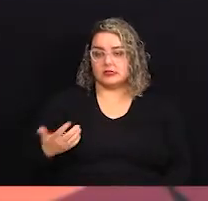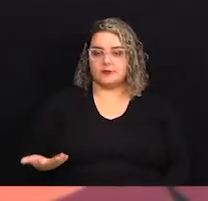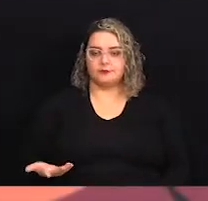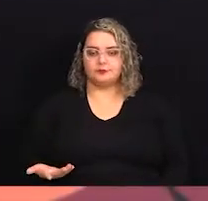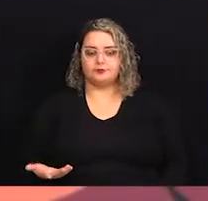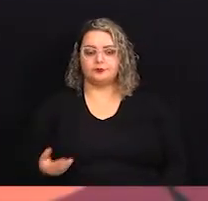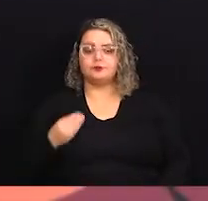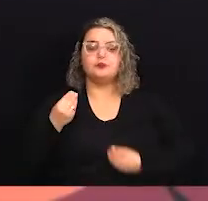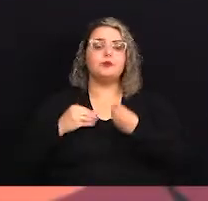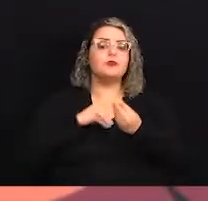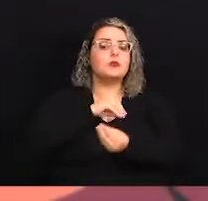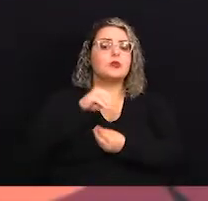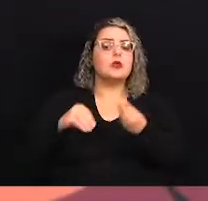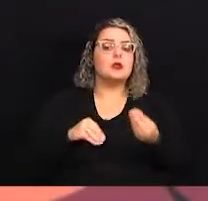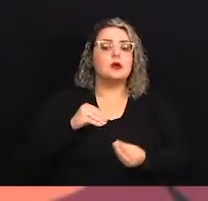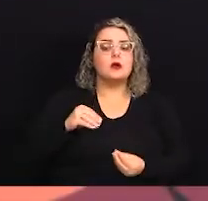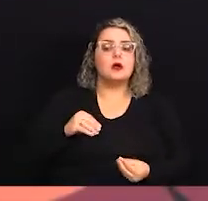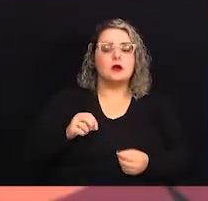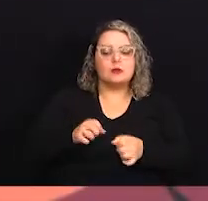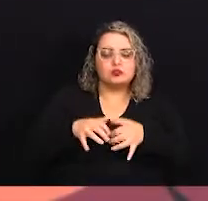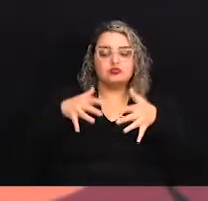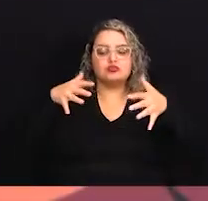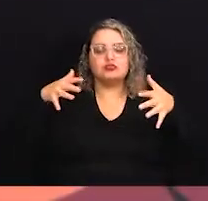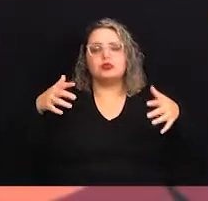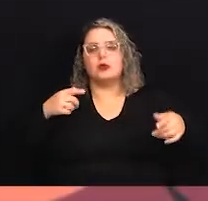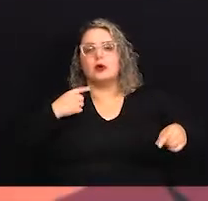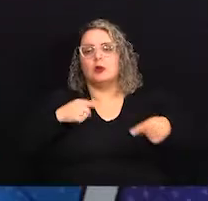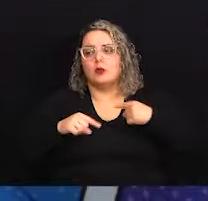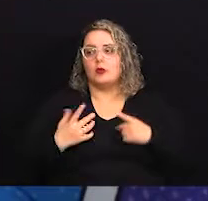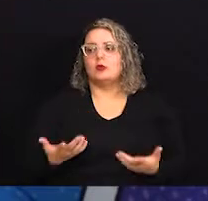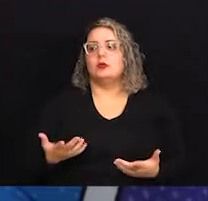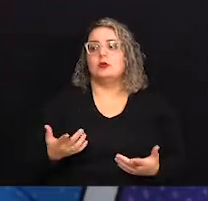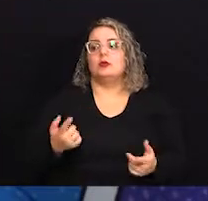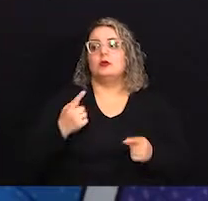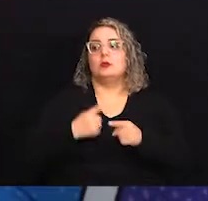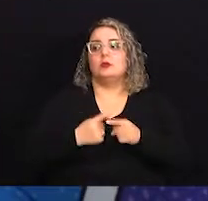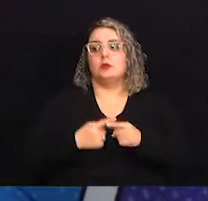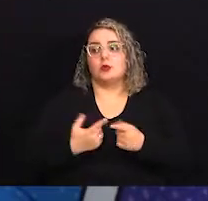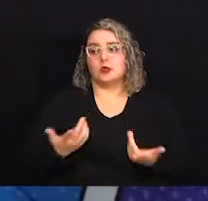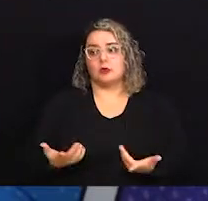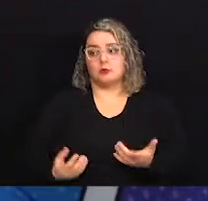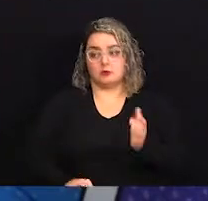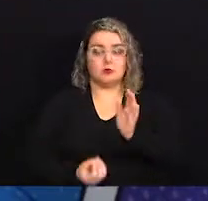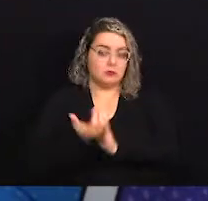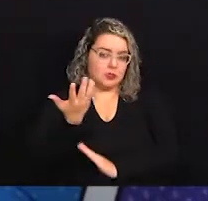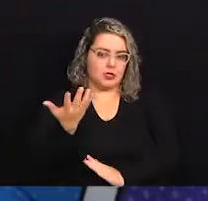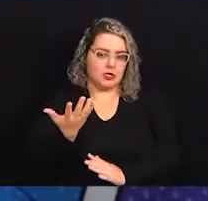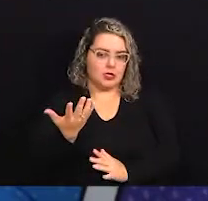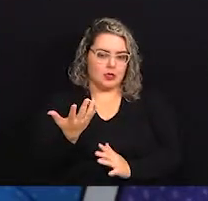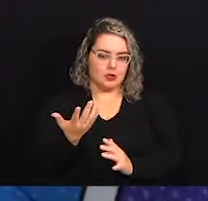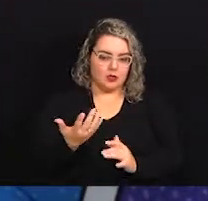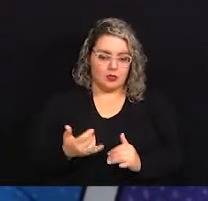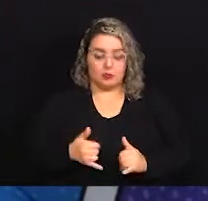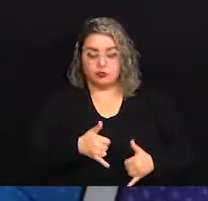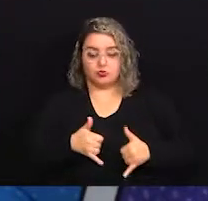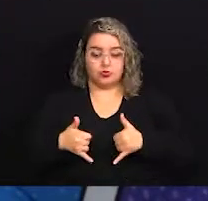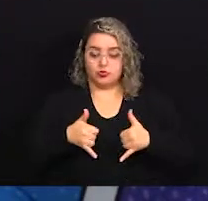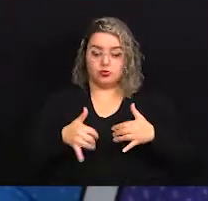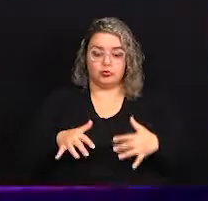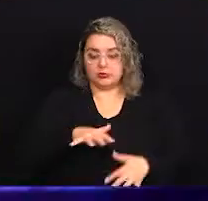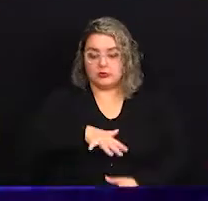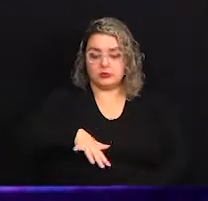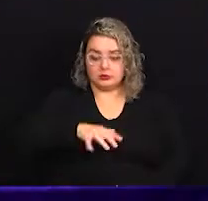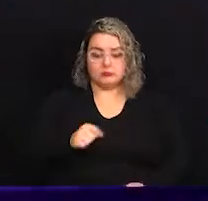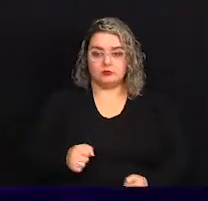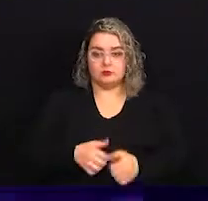você mistura a magia, né, com a música? É porque para você criar a energia que gera